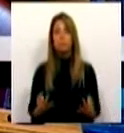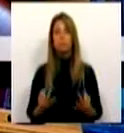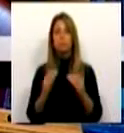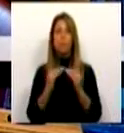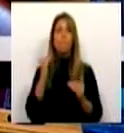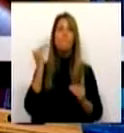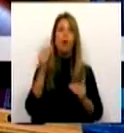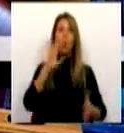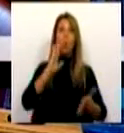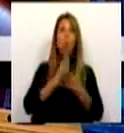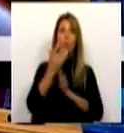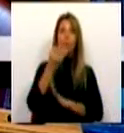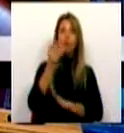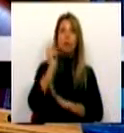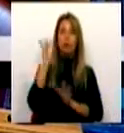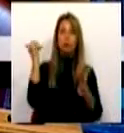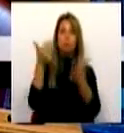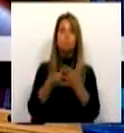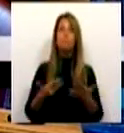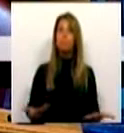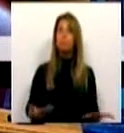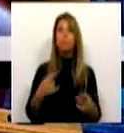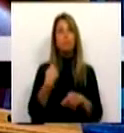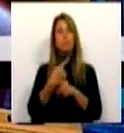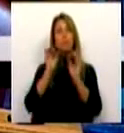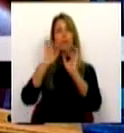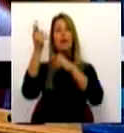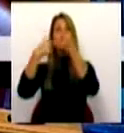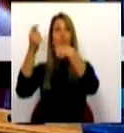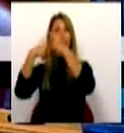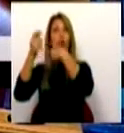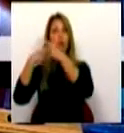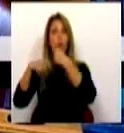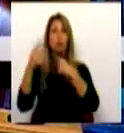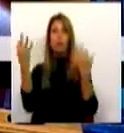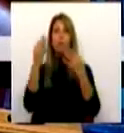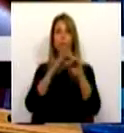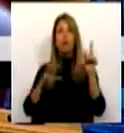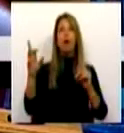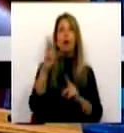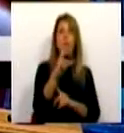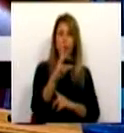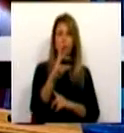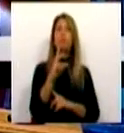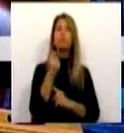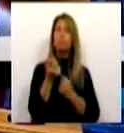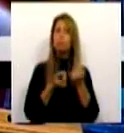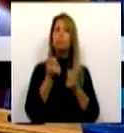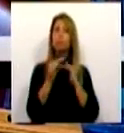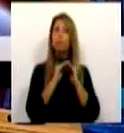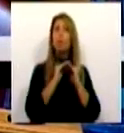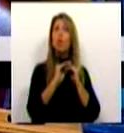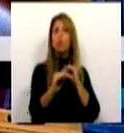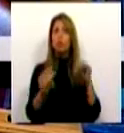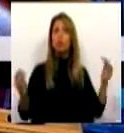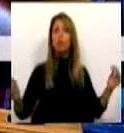alto dos últimos 20 anos, ou também as exportações, que têm tido um aumento consistente e